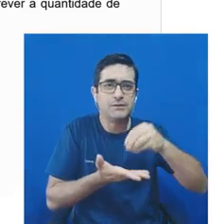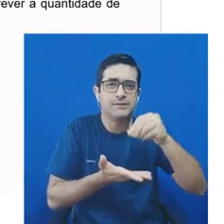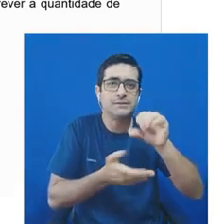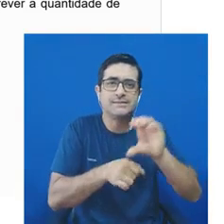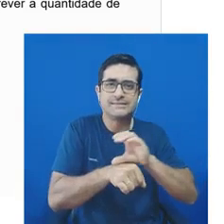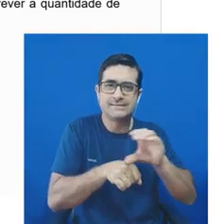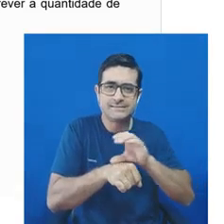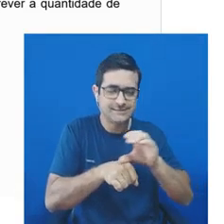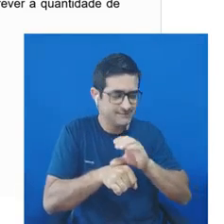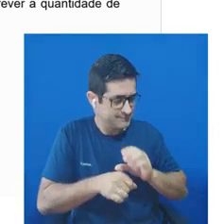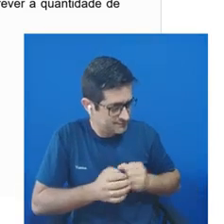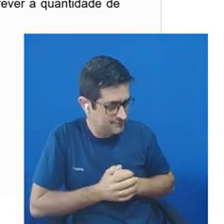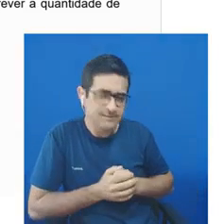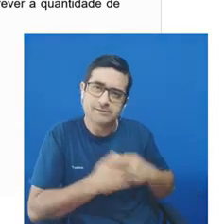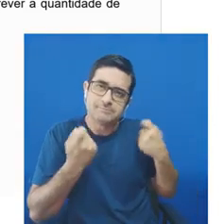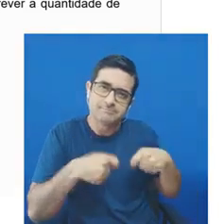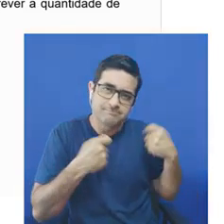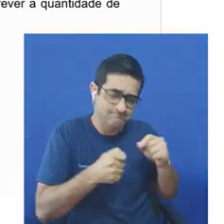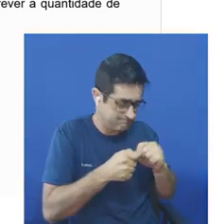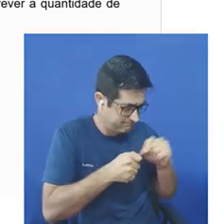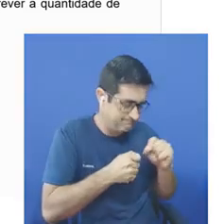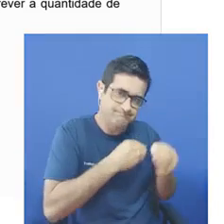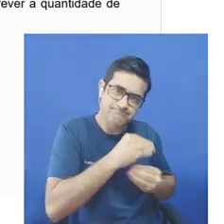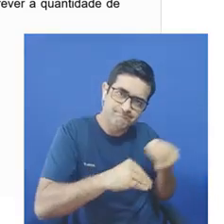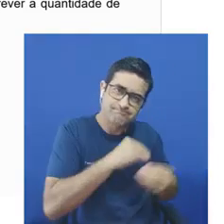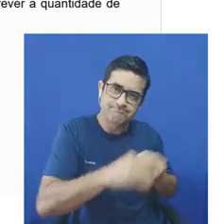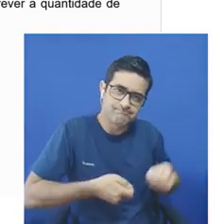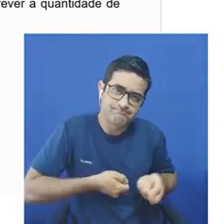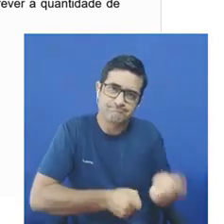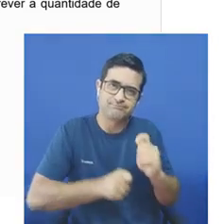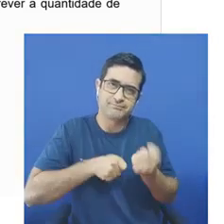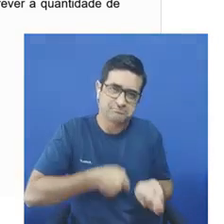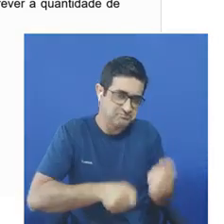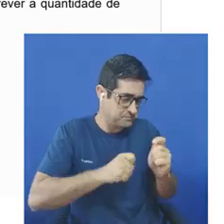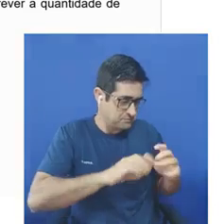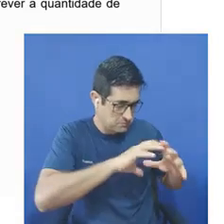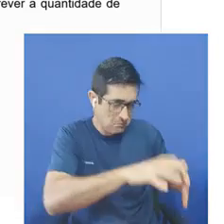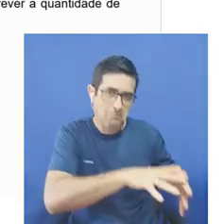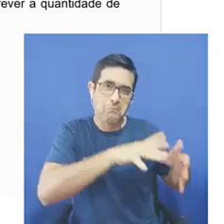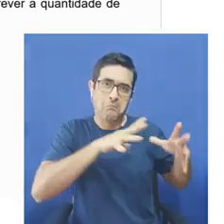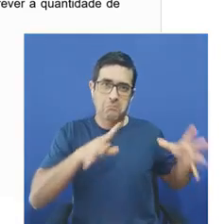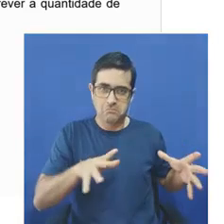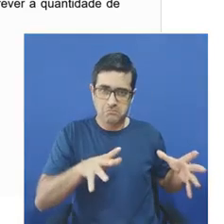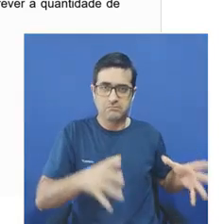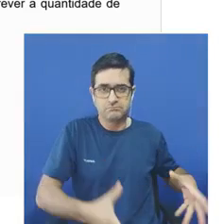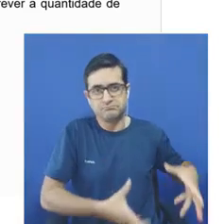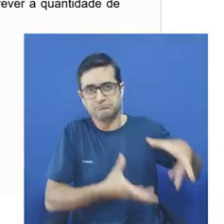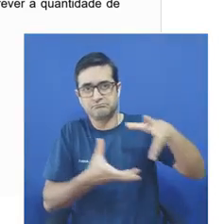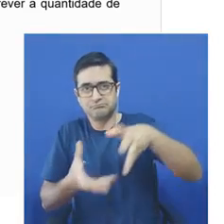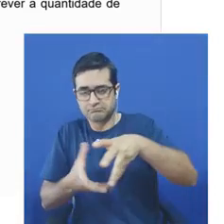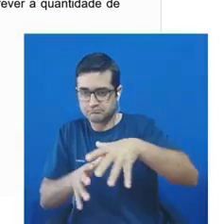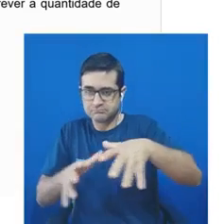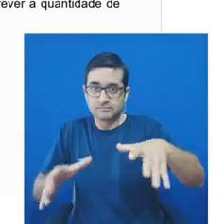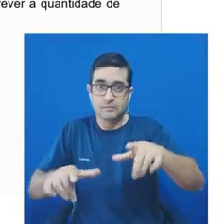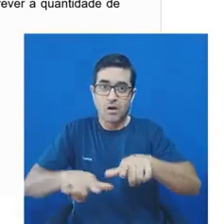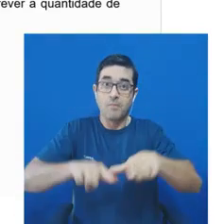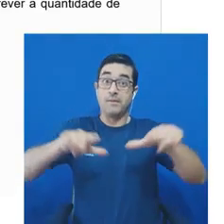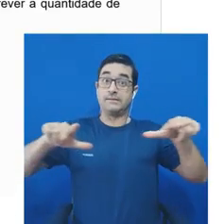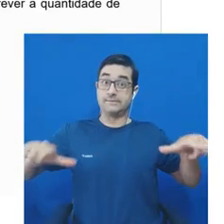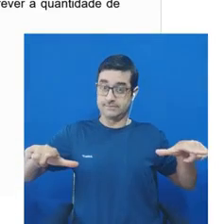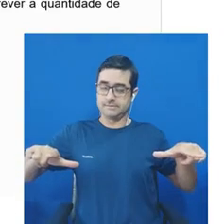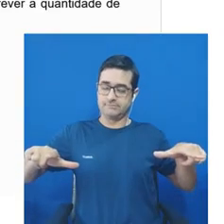cimento que eu vou precisar para formar uma determinada quantidade de massa. Para, caso eu